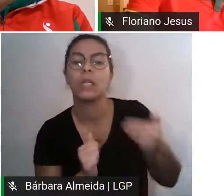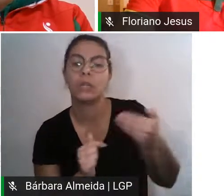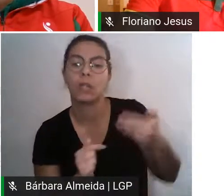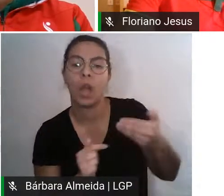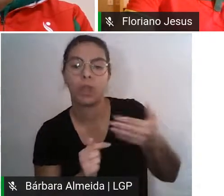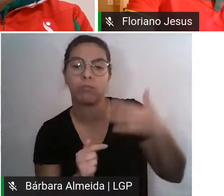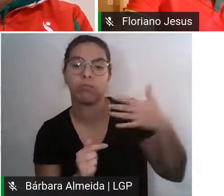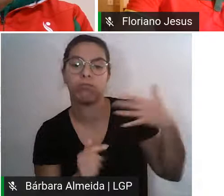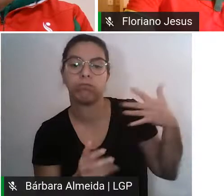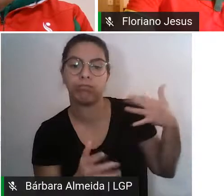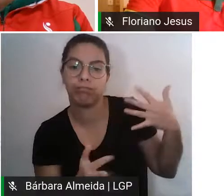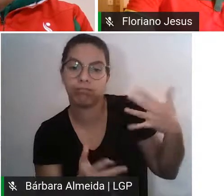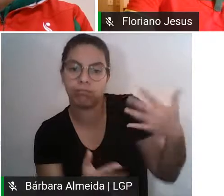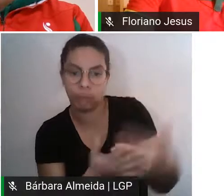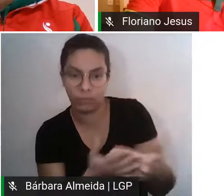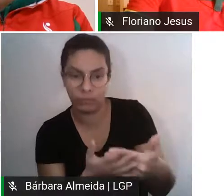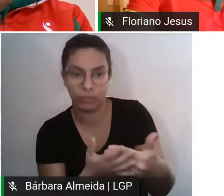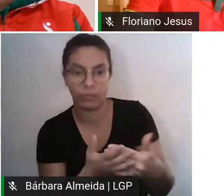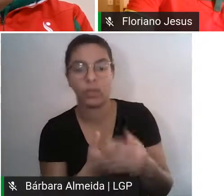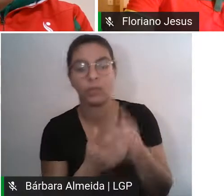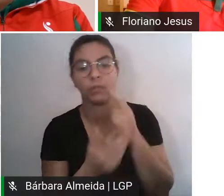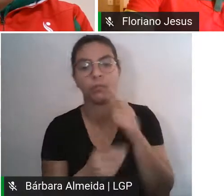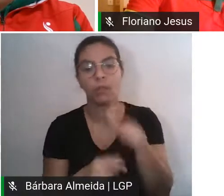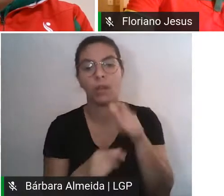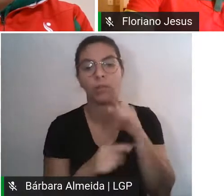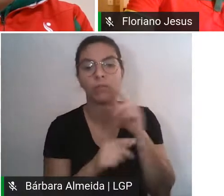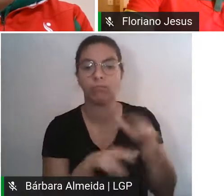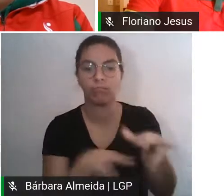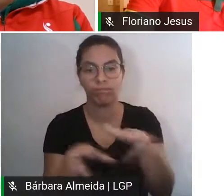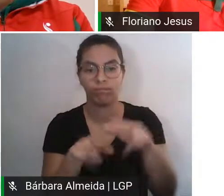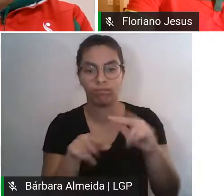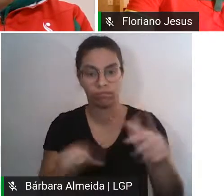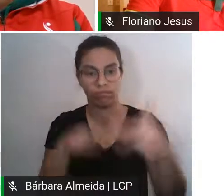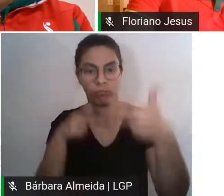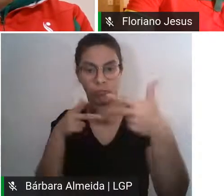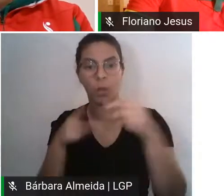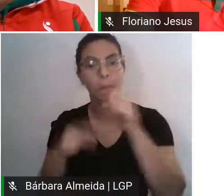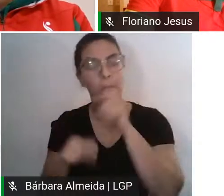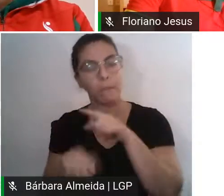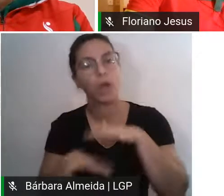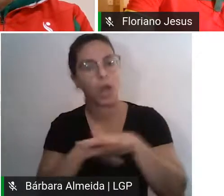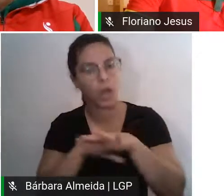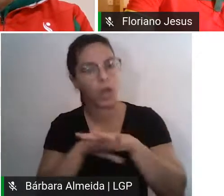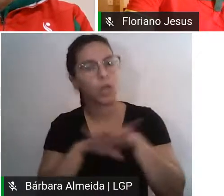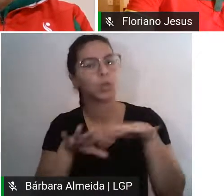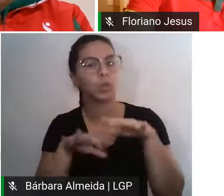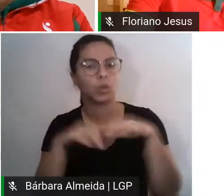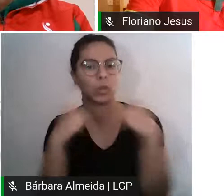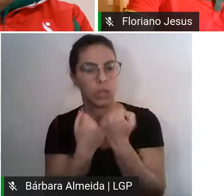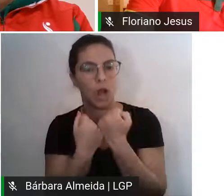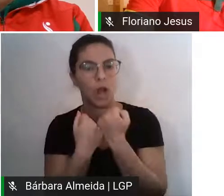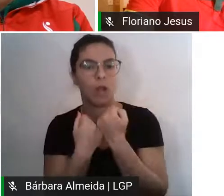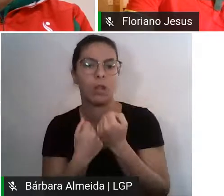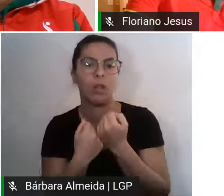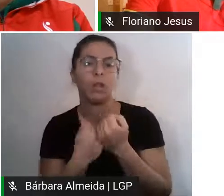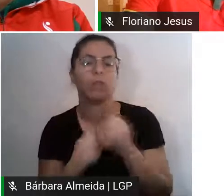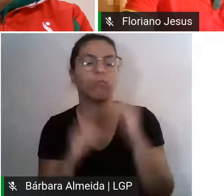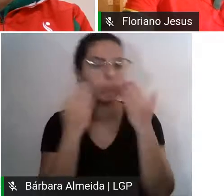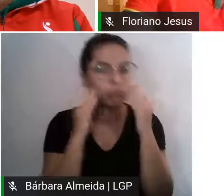7 episódios podem ser ainda consultados nas redes sociais dos Paralímpicos, Facebook,